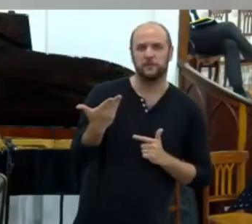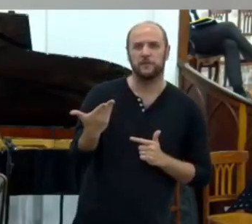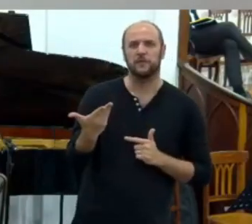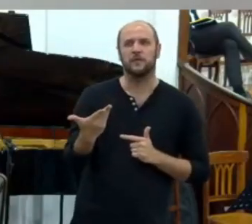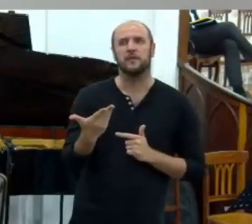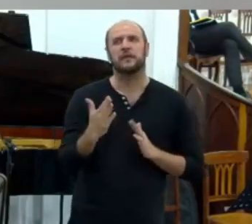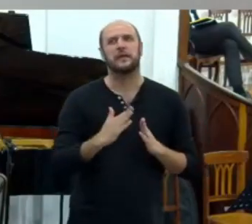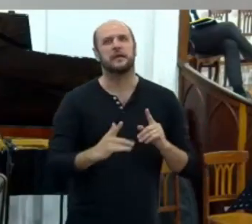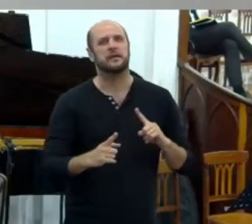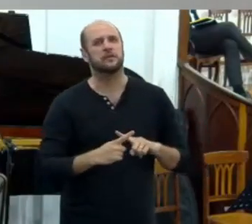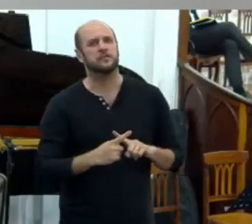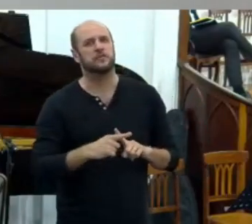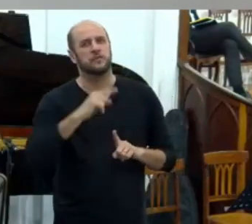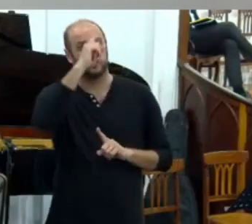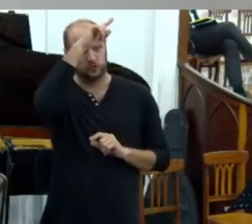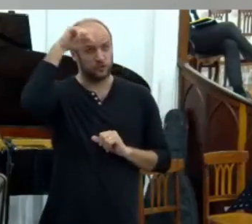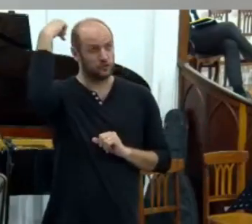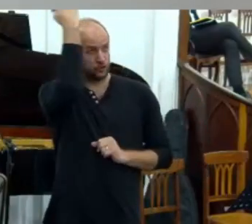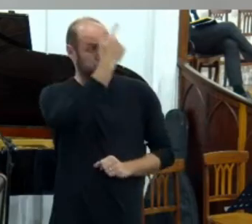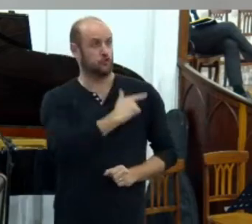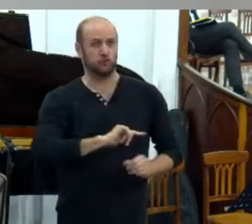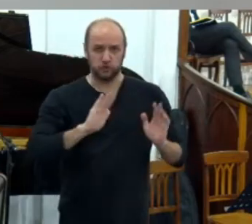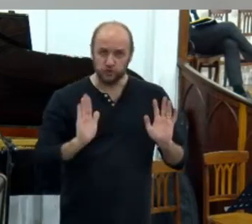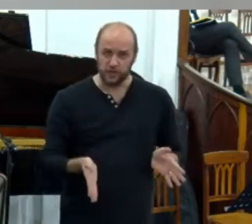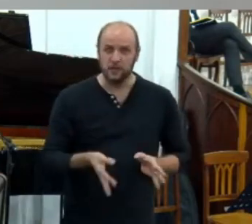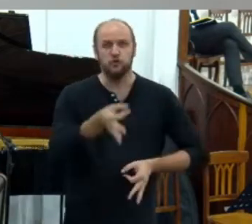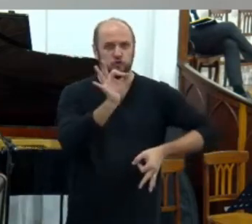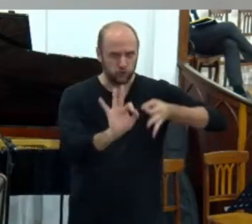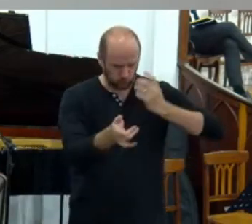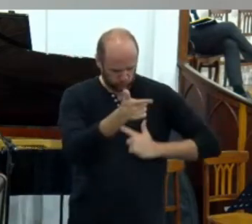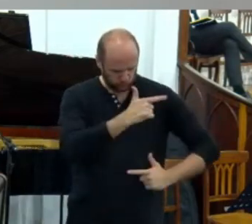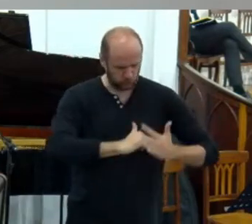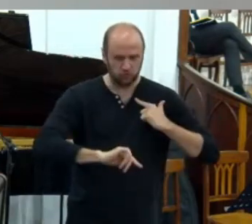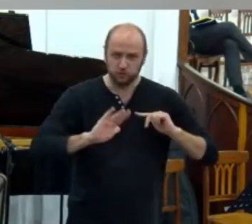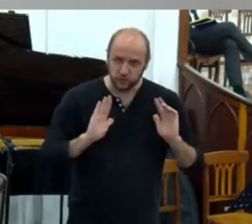sendo santificada, ela foi justificada,